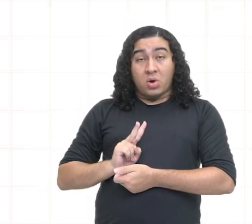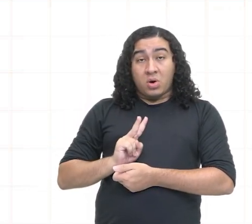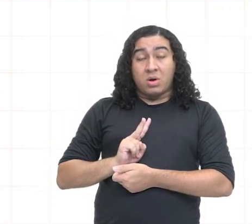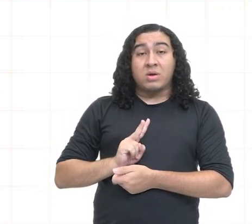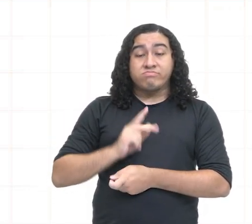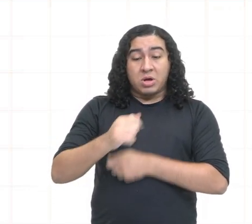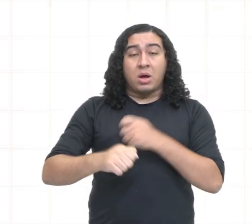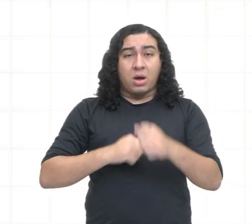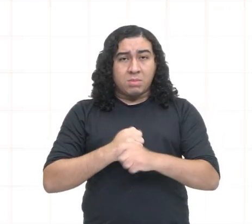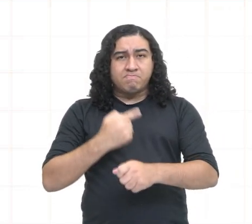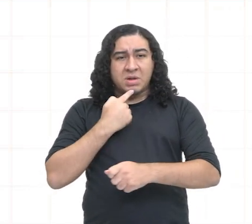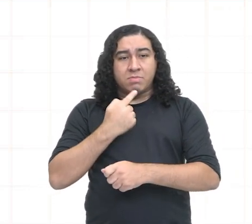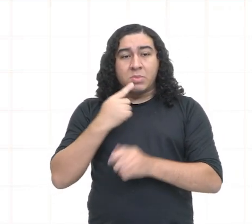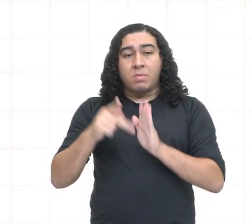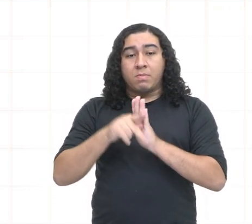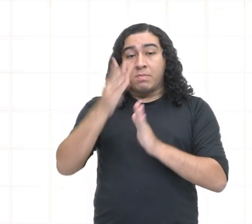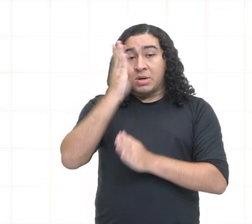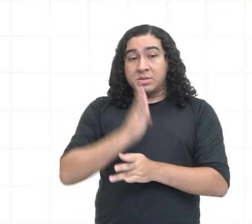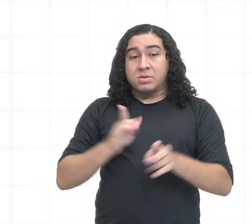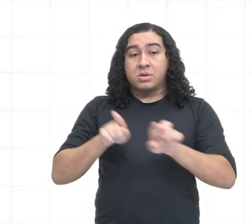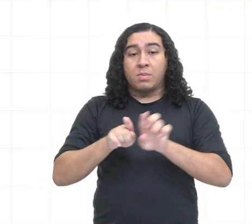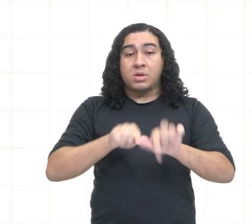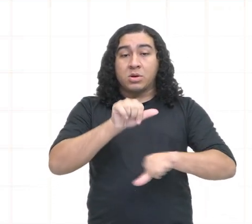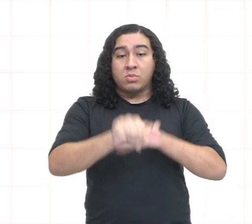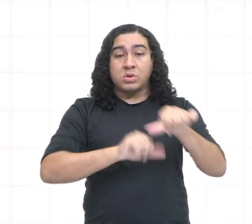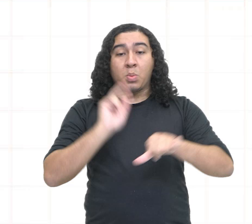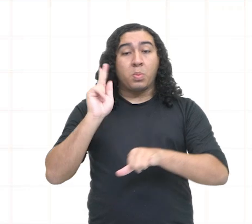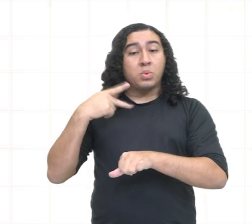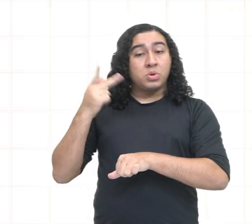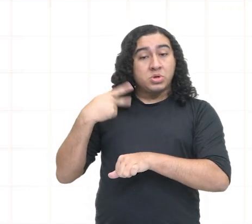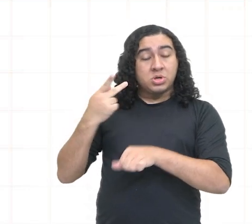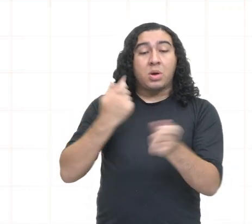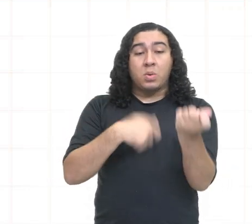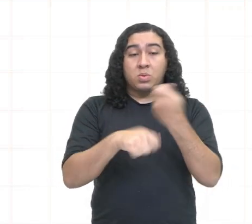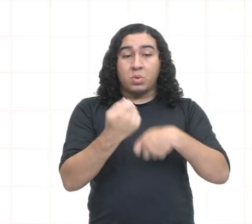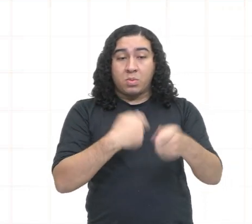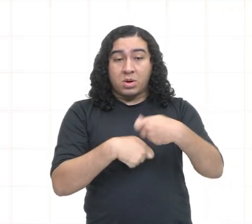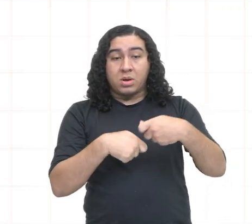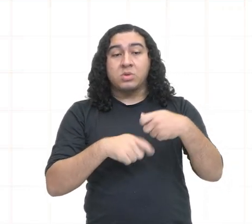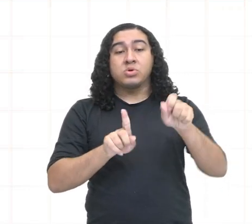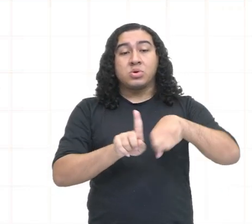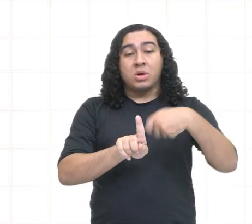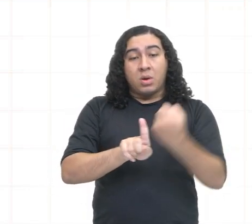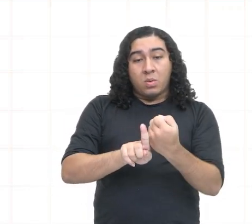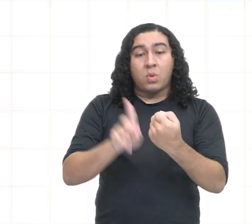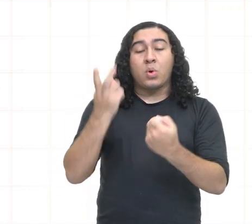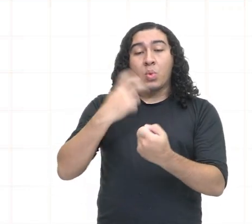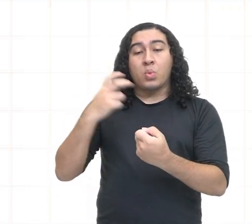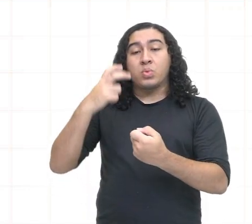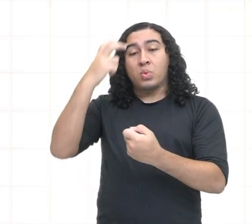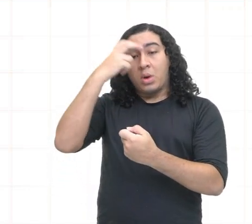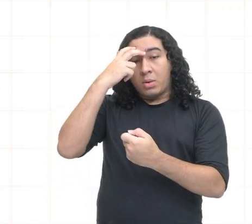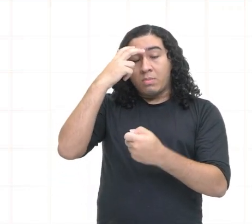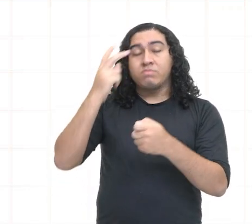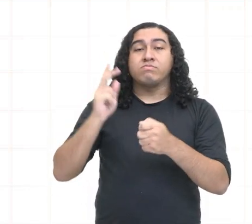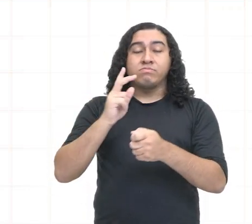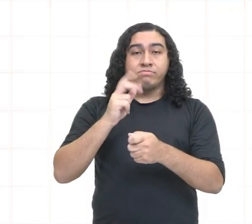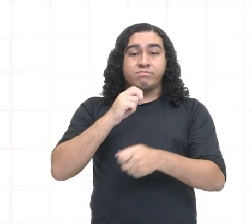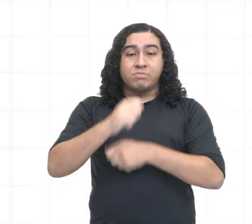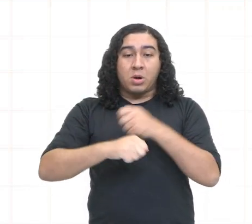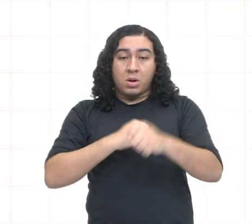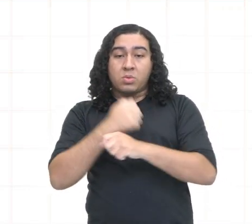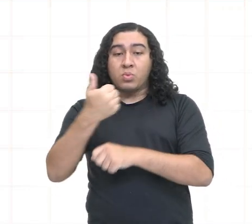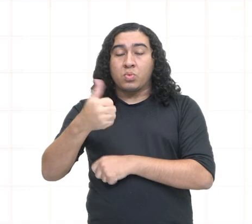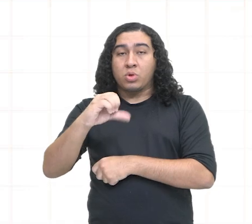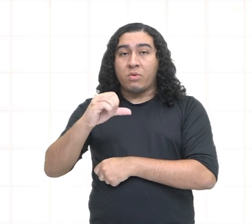história recente do Brasil. Transformações políticas, econômicas, sociais e culturais